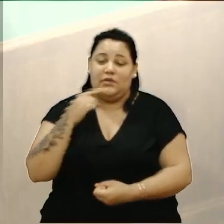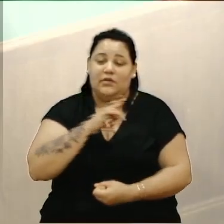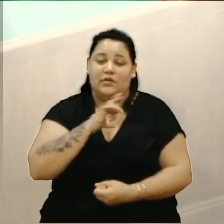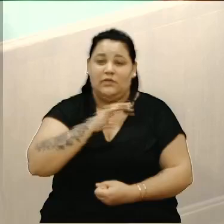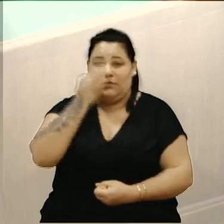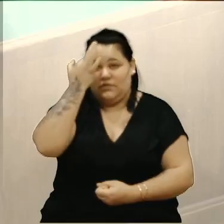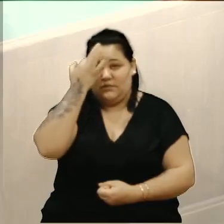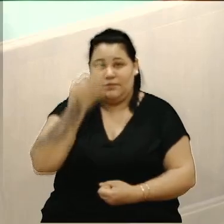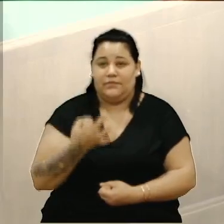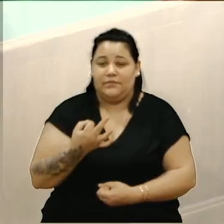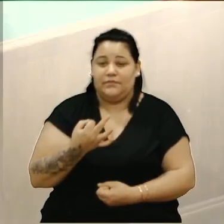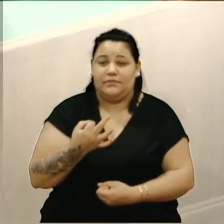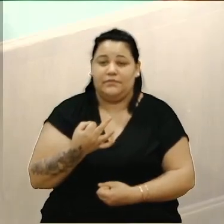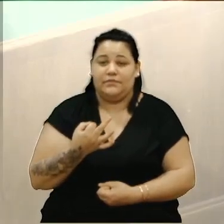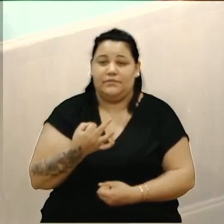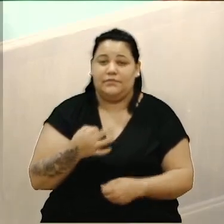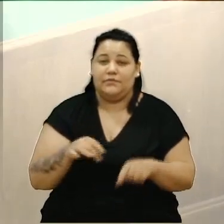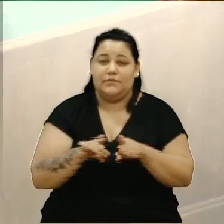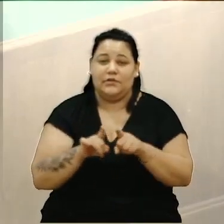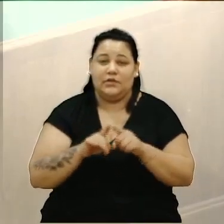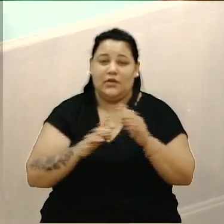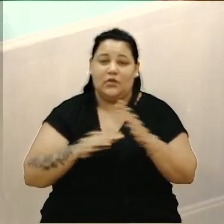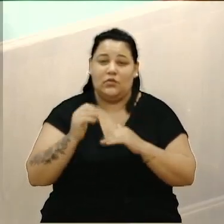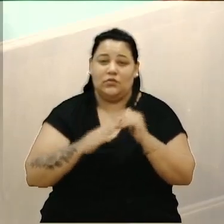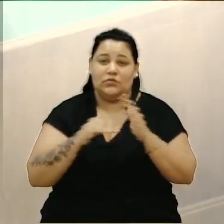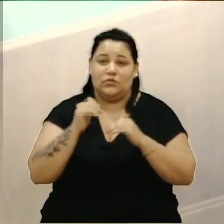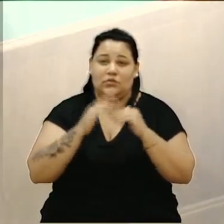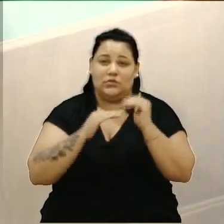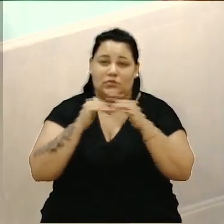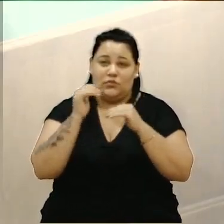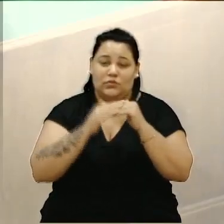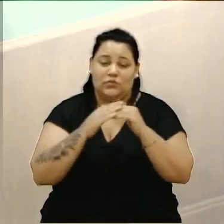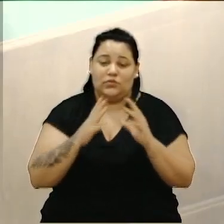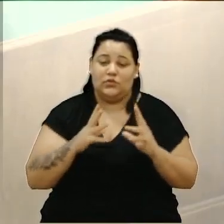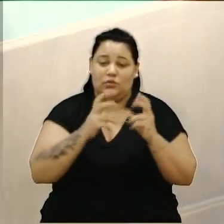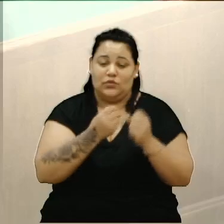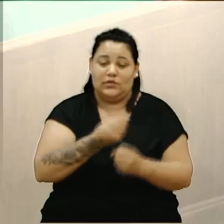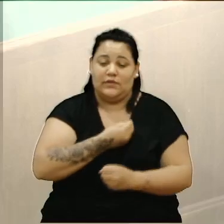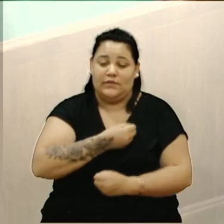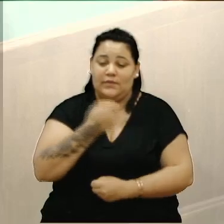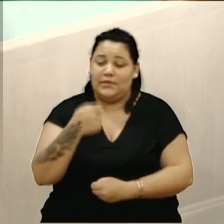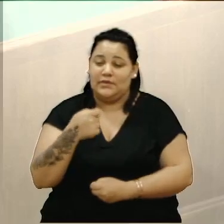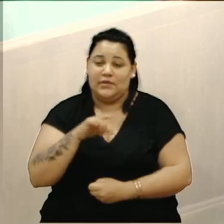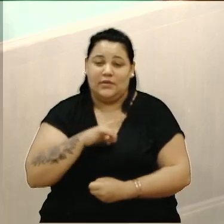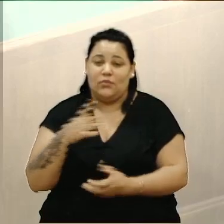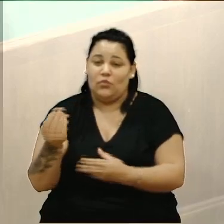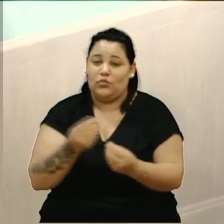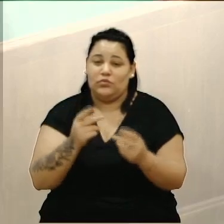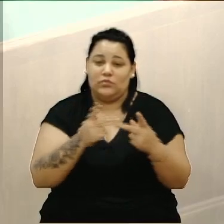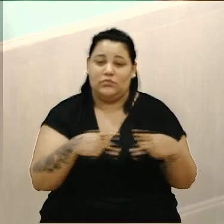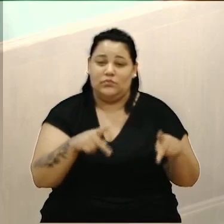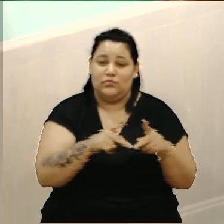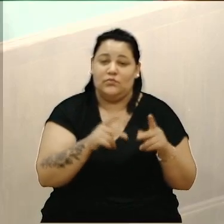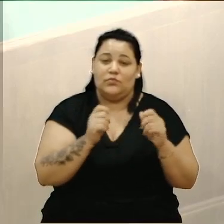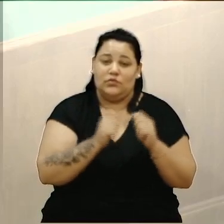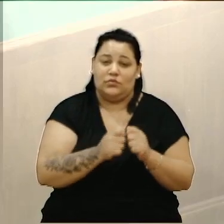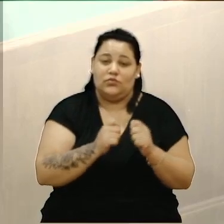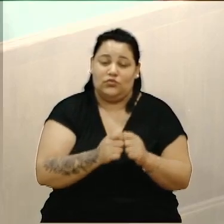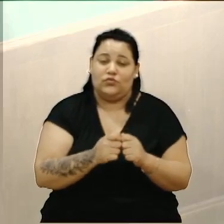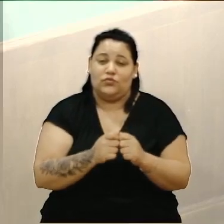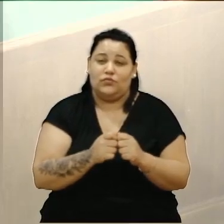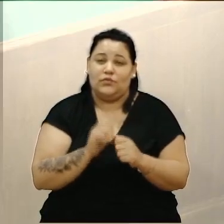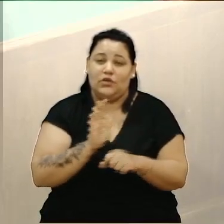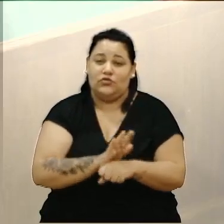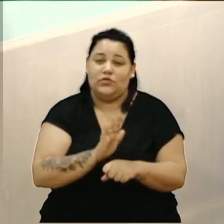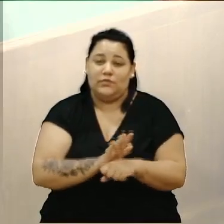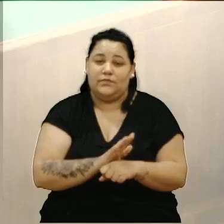compreensão da construção e de que tudo na vida precisa de muitas mãos. Em 2021, o secretário de